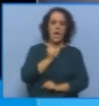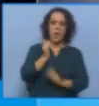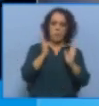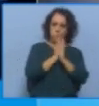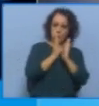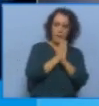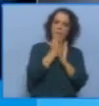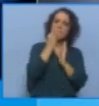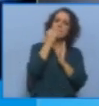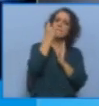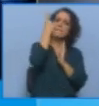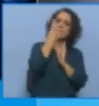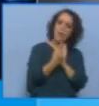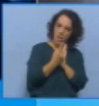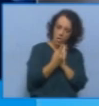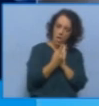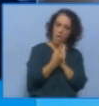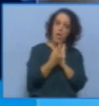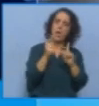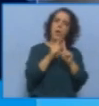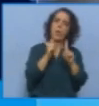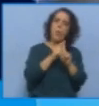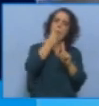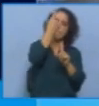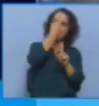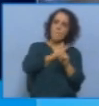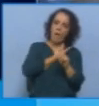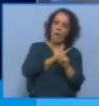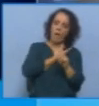como reverenciar a Deus de uma maneira